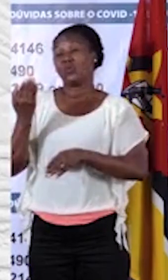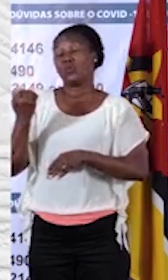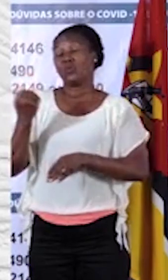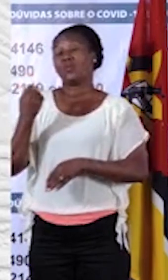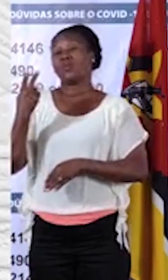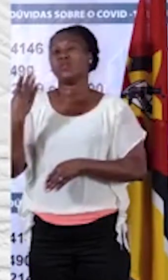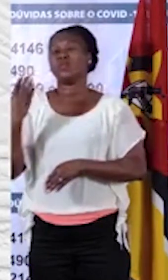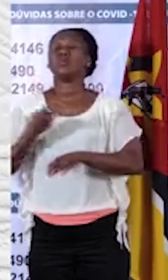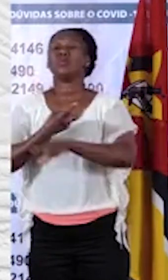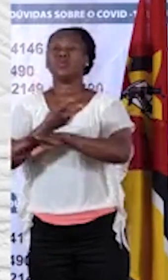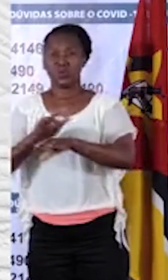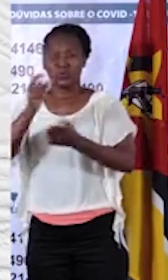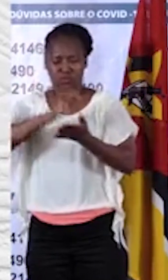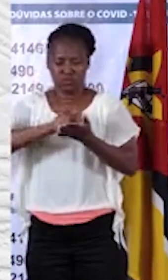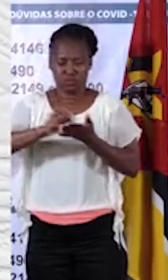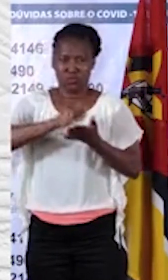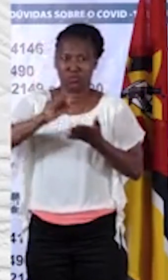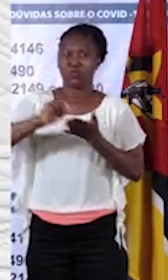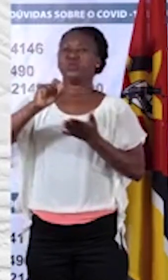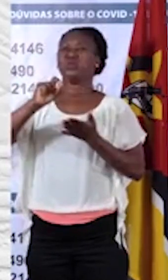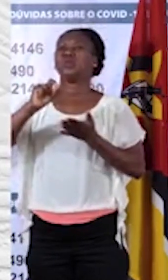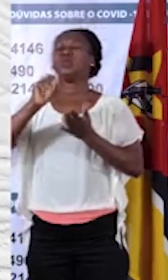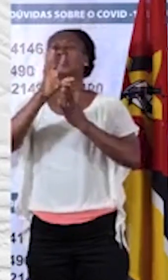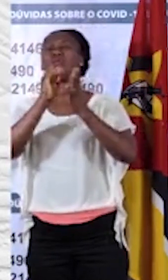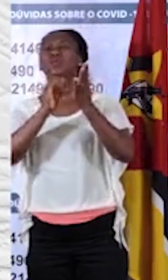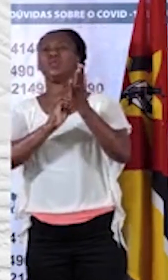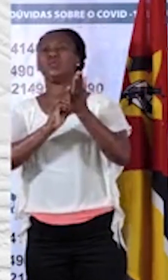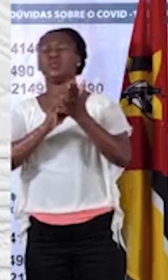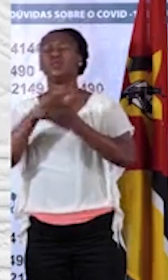horas houve um registro de um cumulativo de